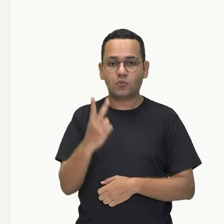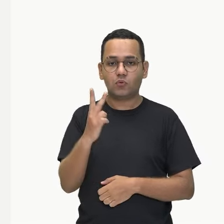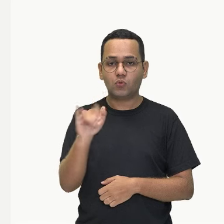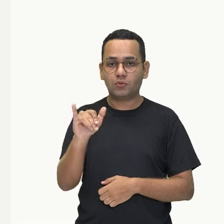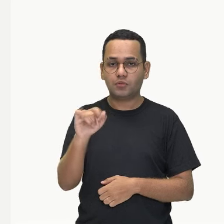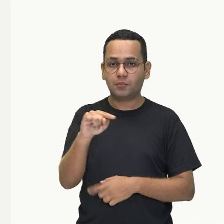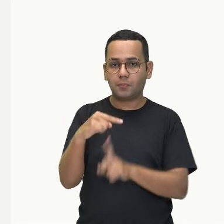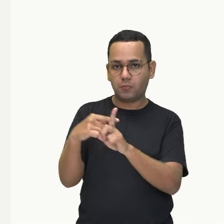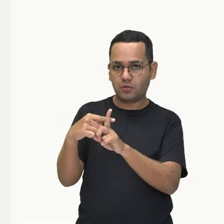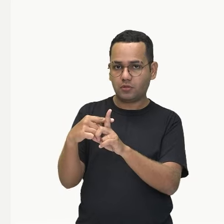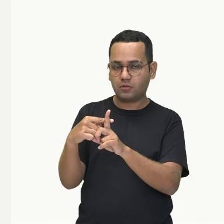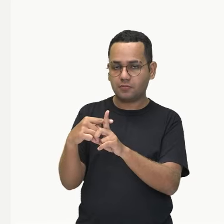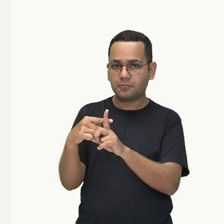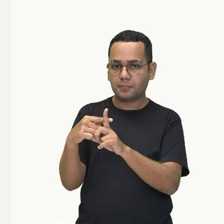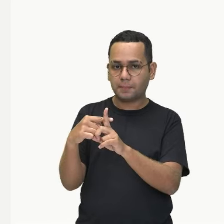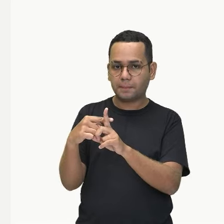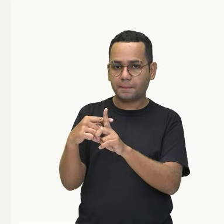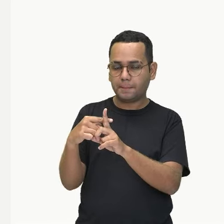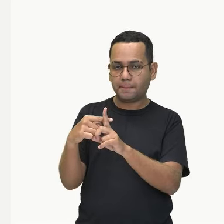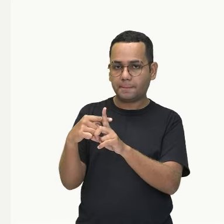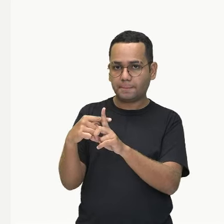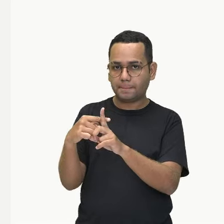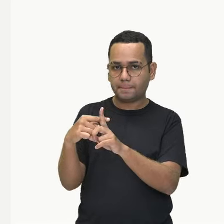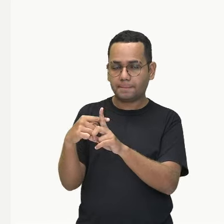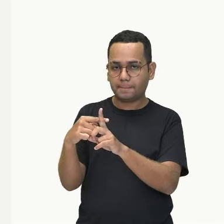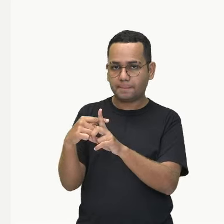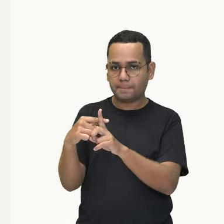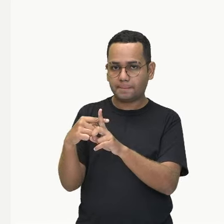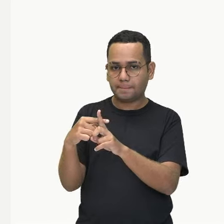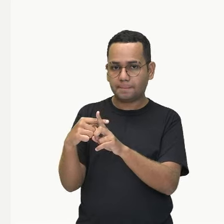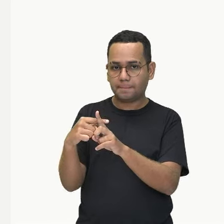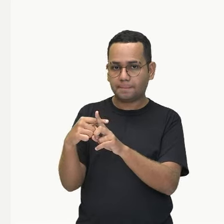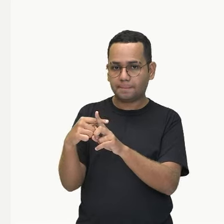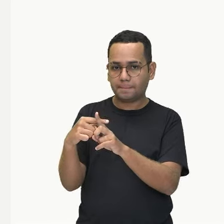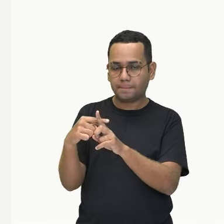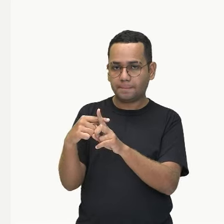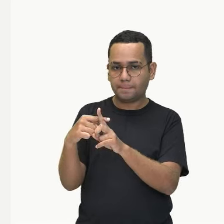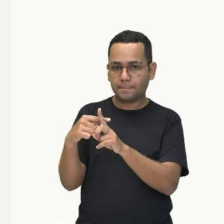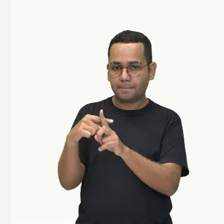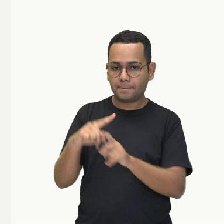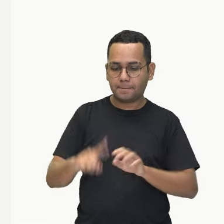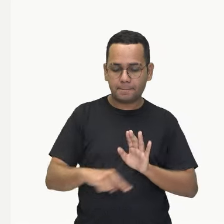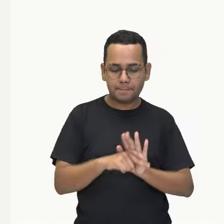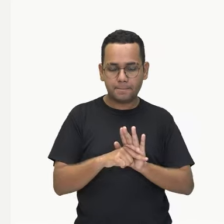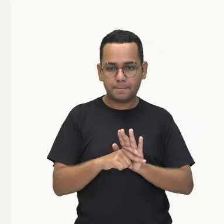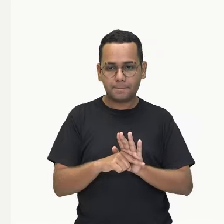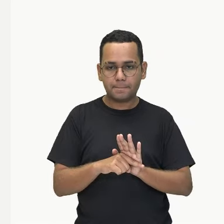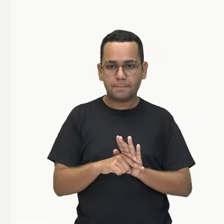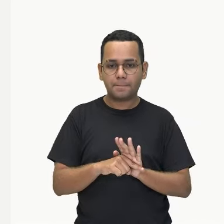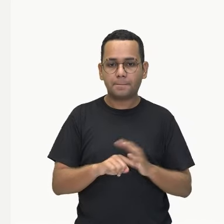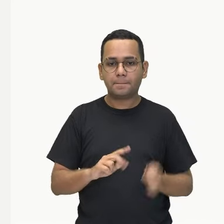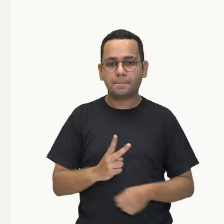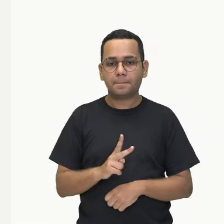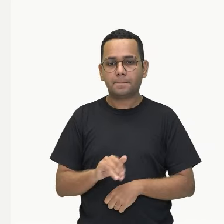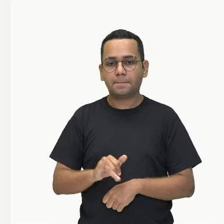O meu 2y, que é positivo, vai virar negativo.